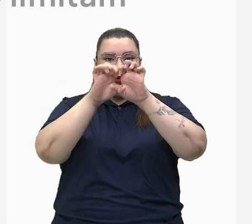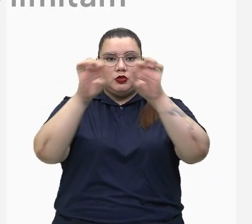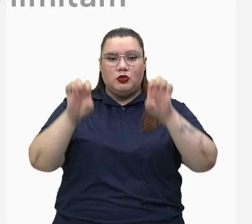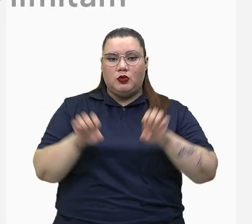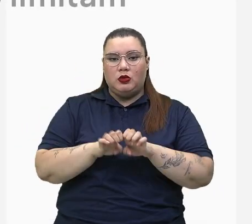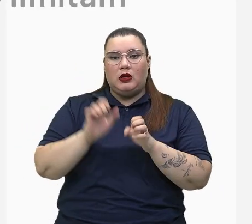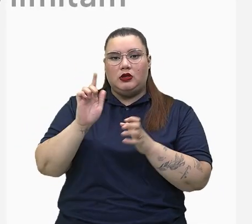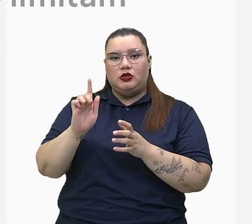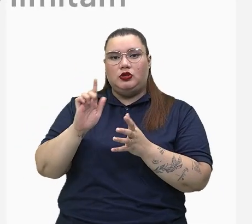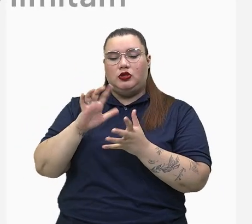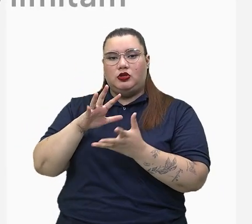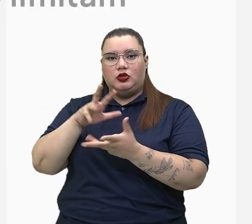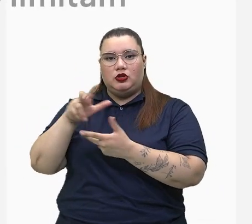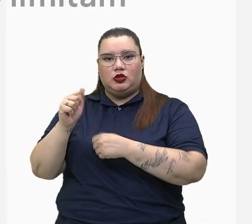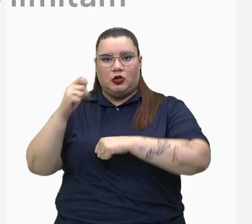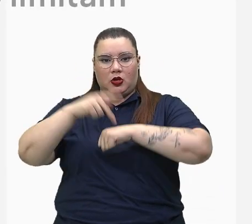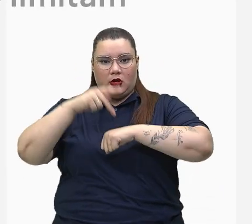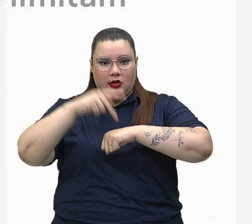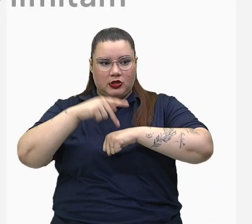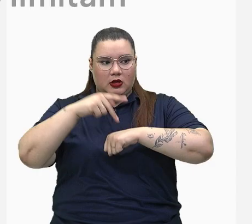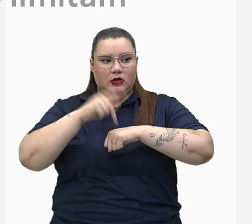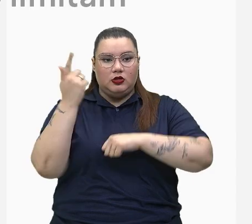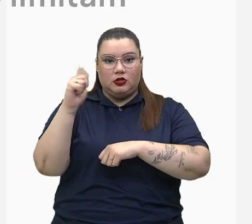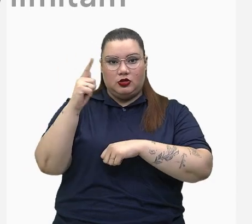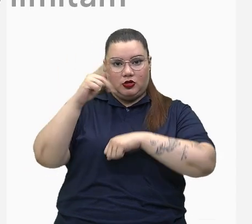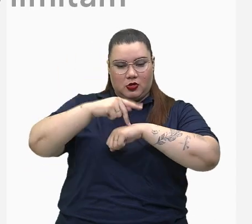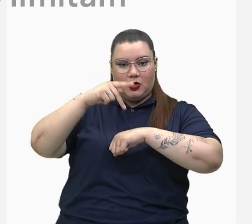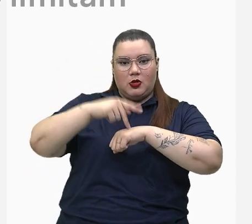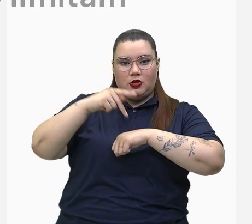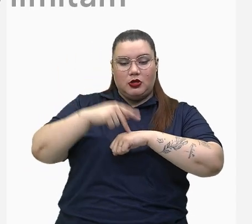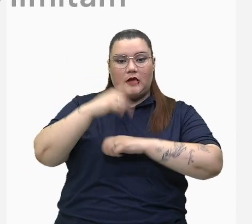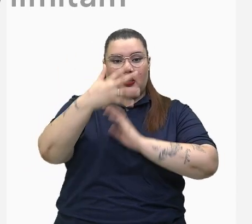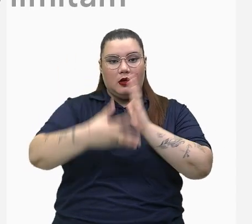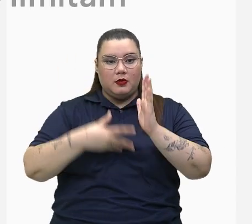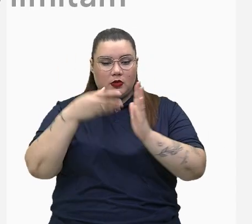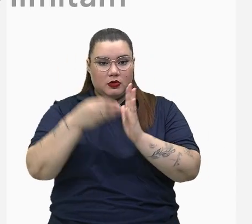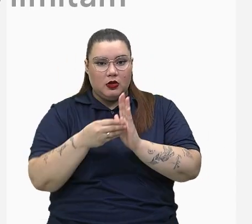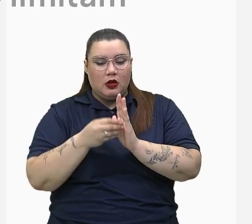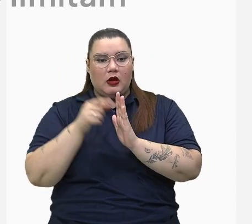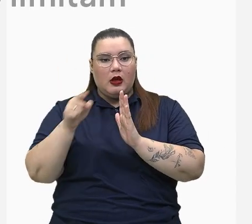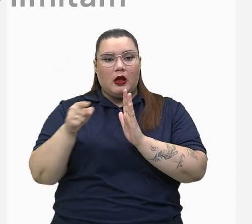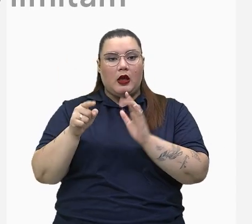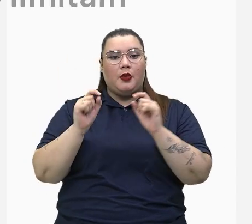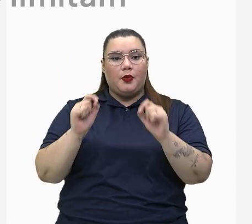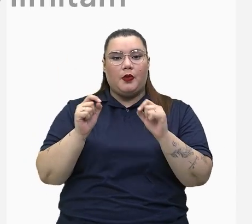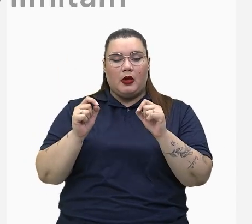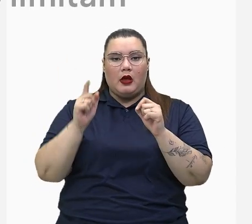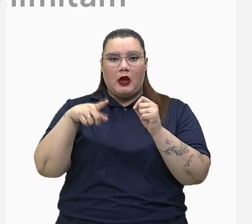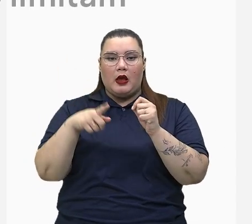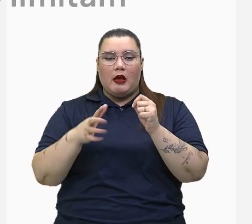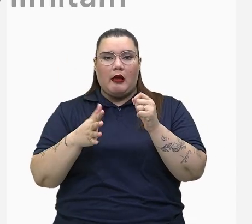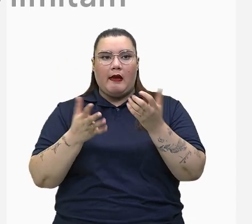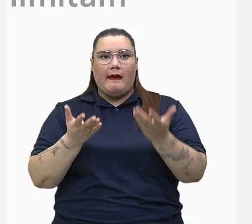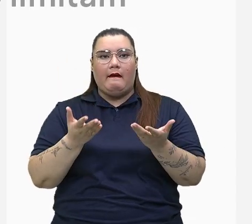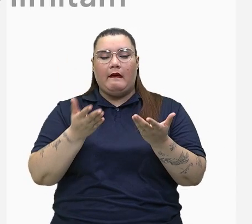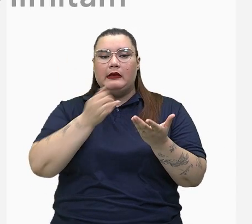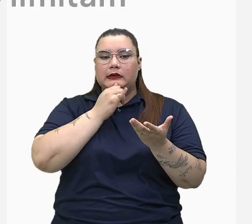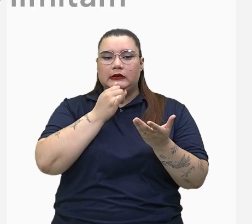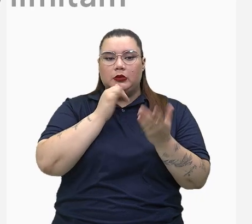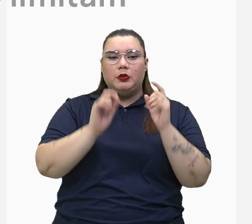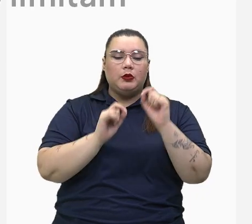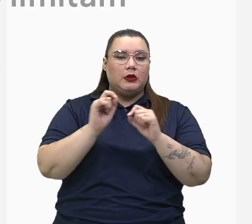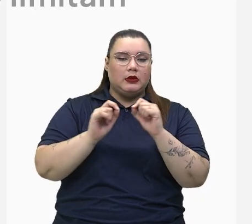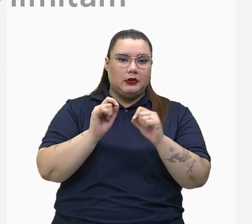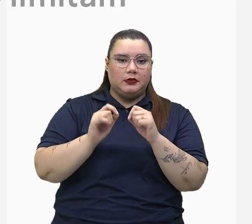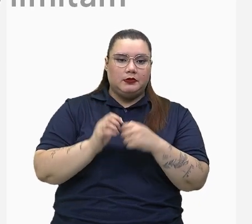amazônica, ela é a base que sustenta a nossa floresta amazônica. A estrutura